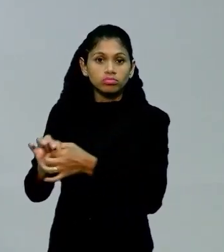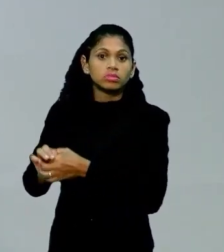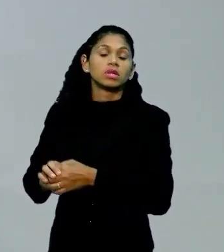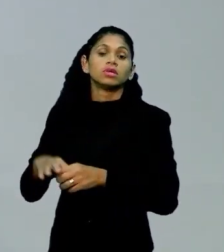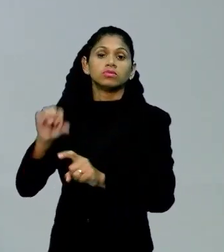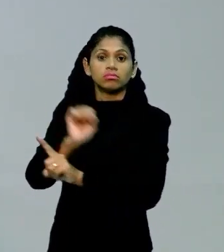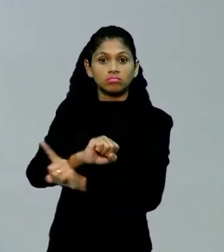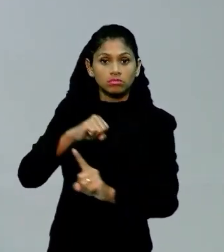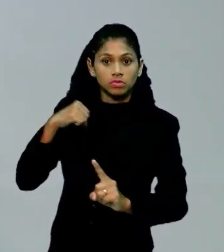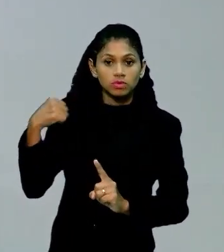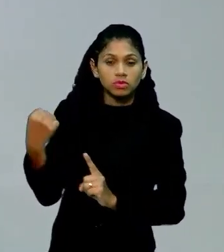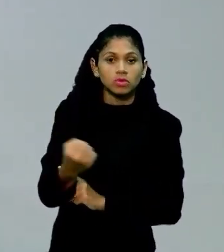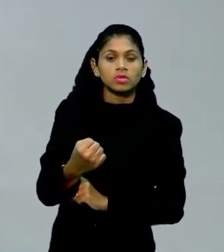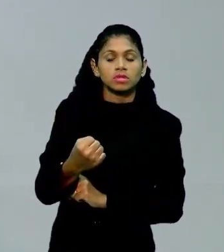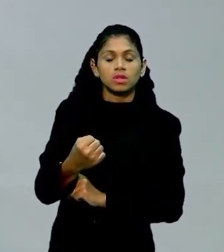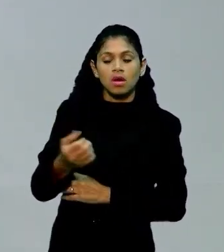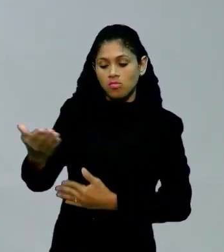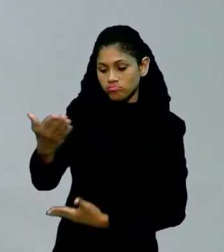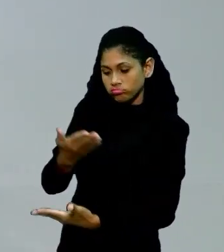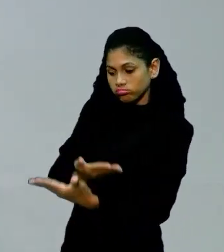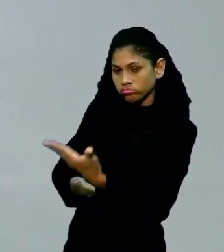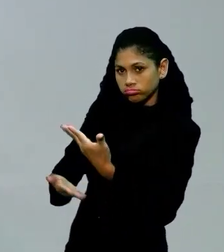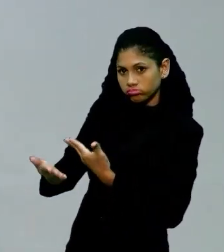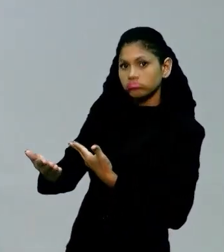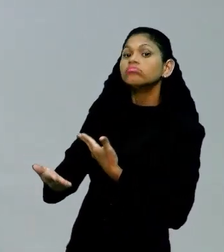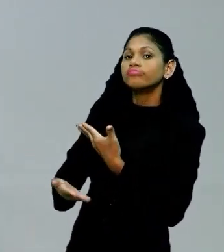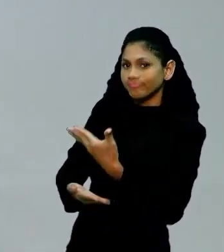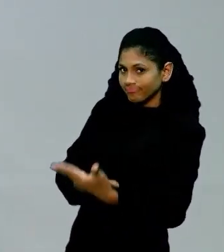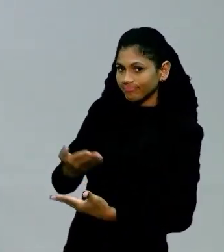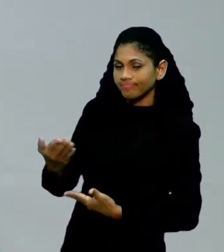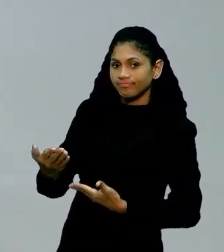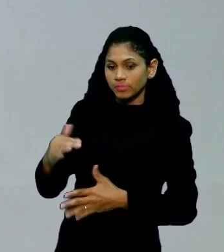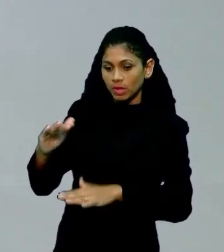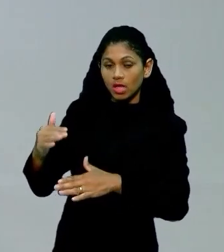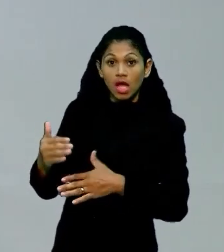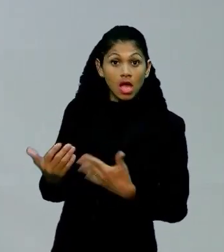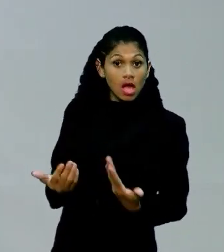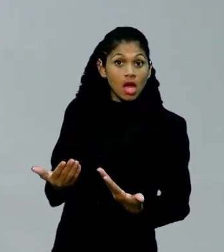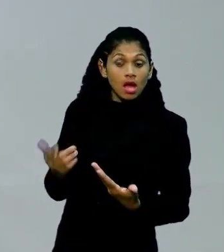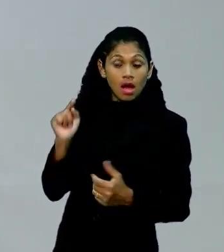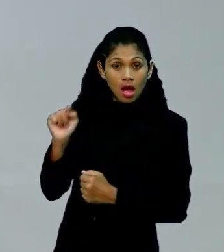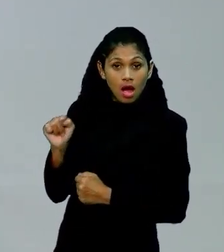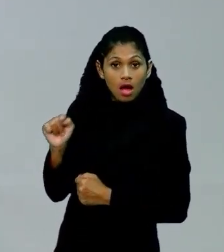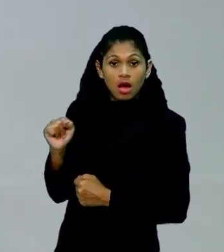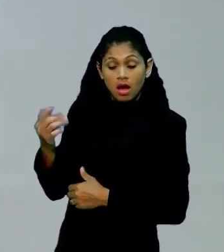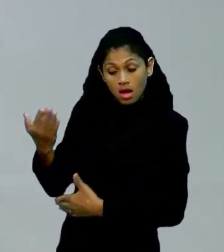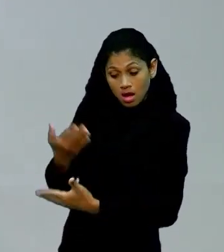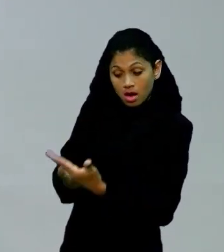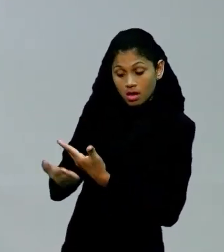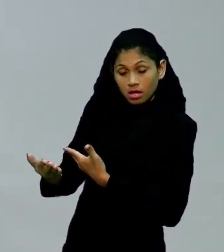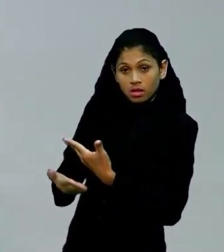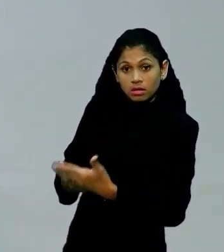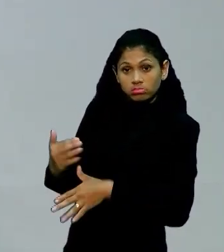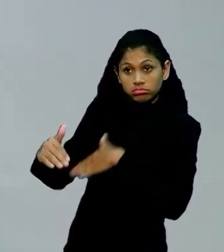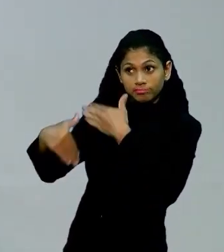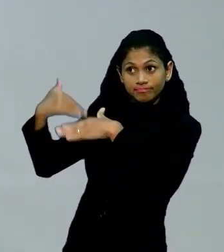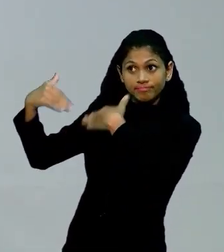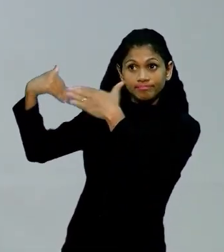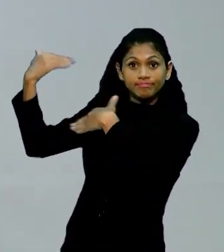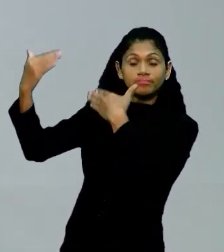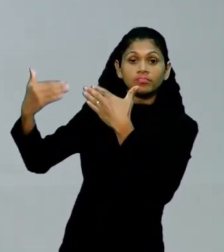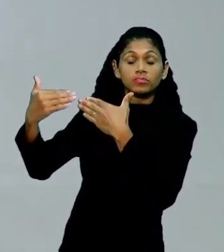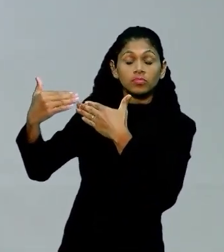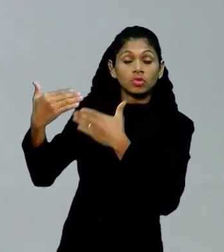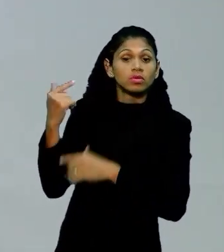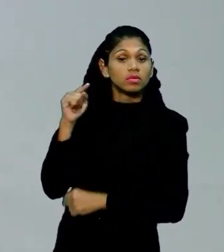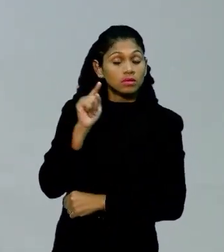conhecimento pela troca e aquele conhecimento aquela troca ela é desenvolvida e aprimorada ao longo do seu processo quando